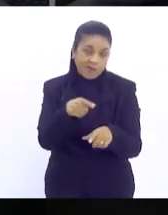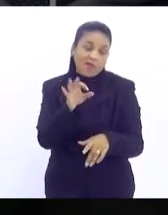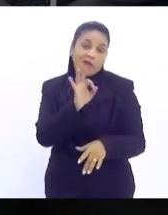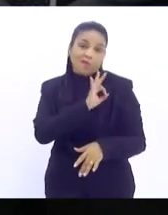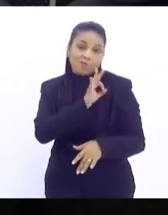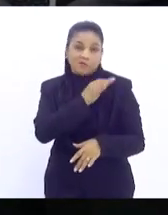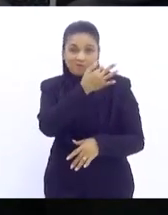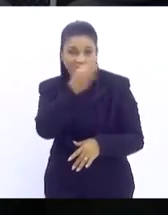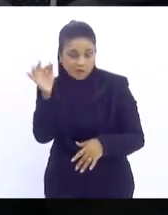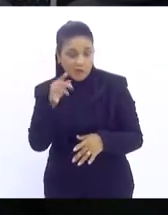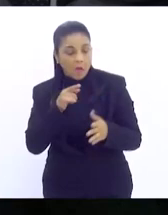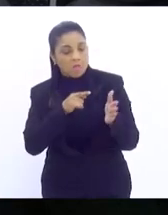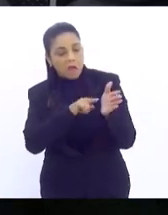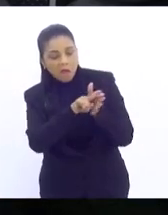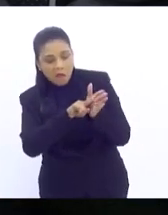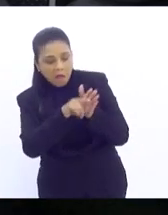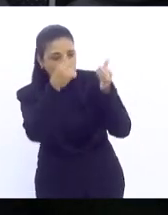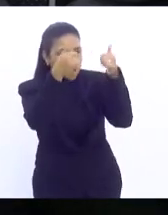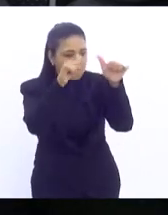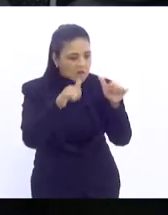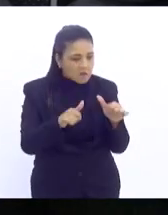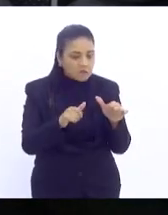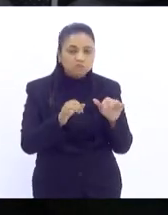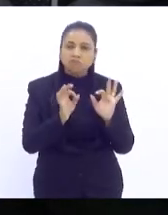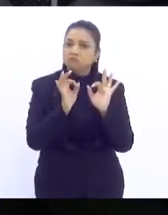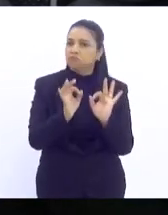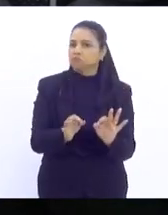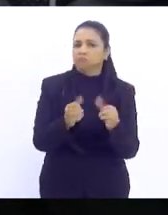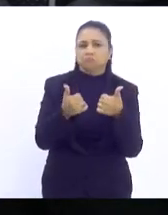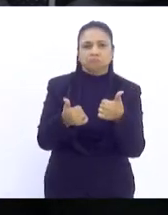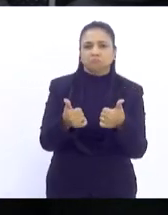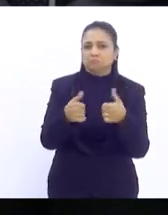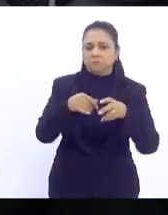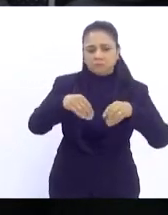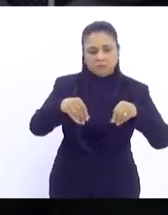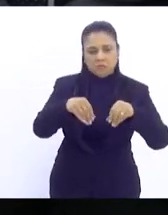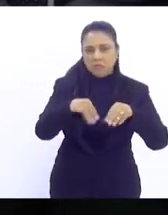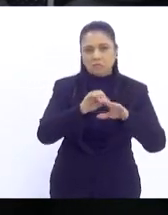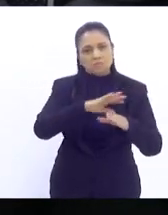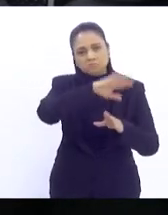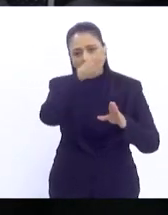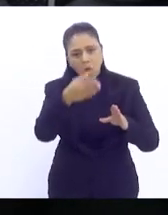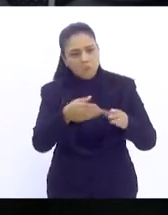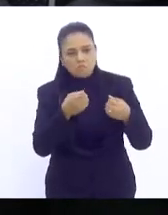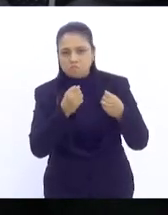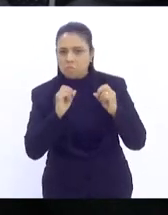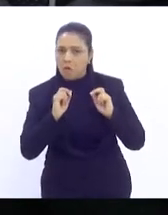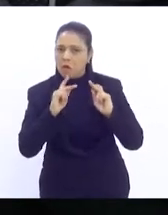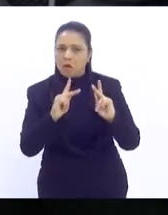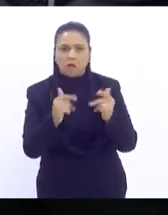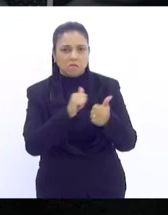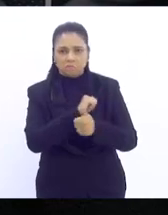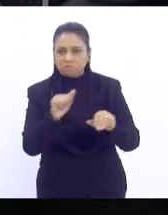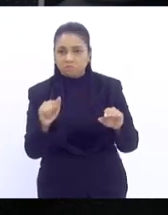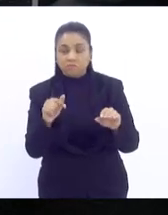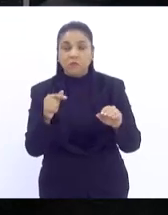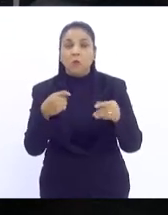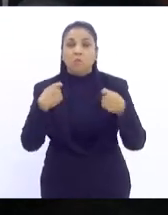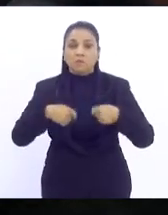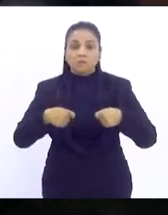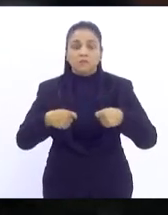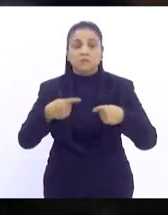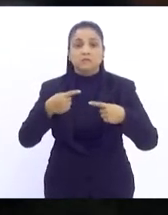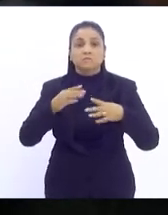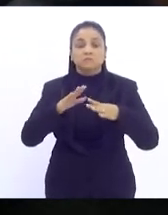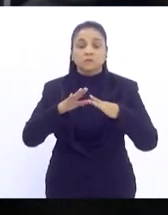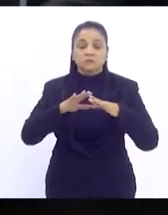todo o seu Rigor foi lá avaliou e realmente tá tudo certo eu acho que a gente tem que dissociar essa discussão do